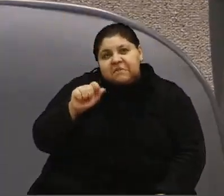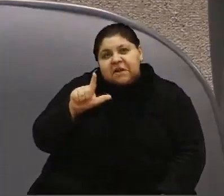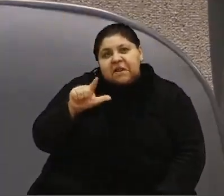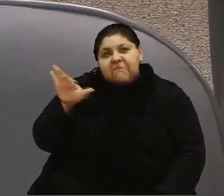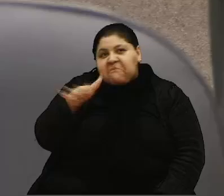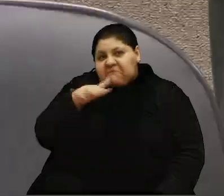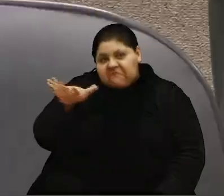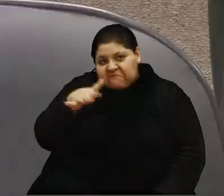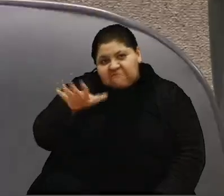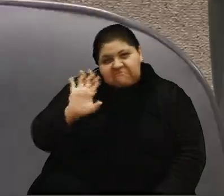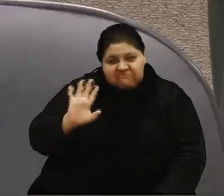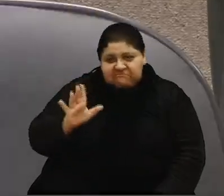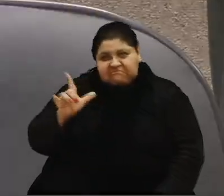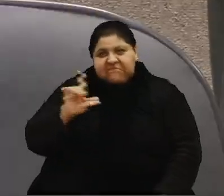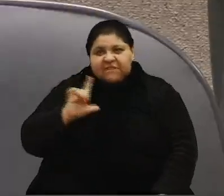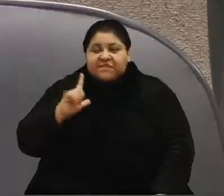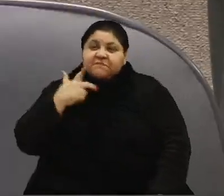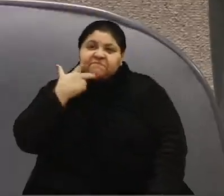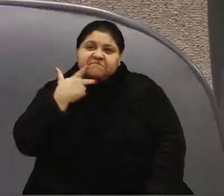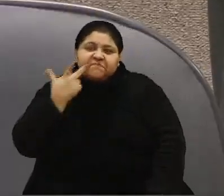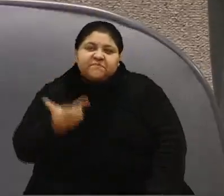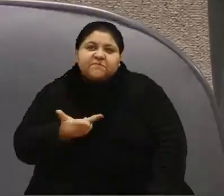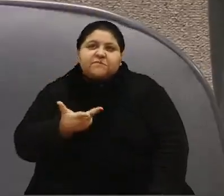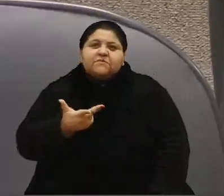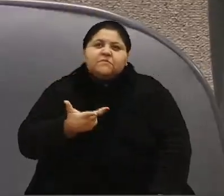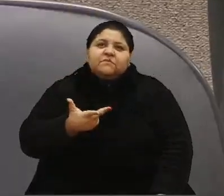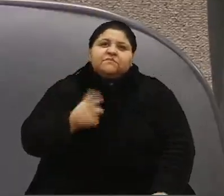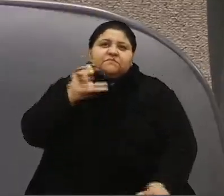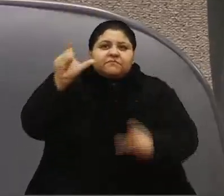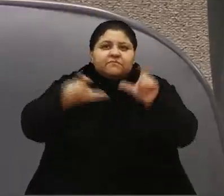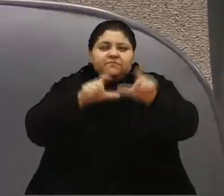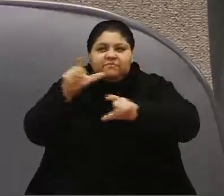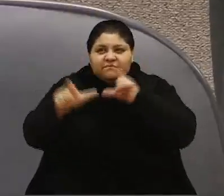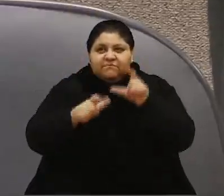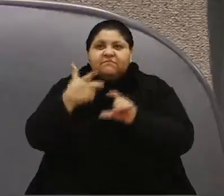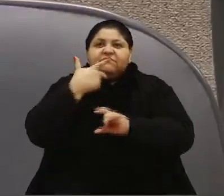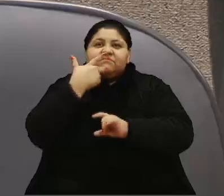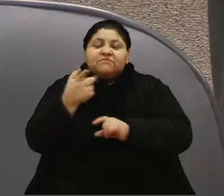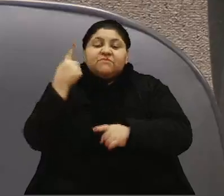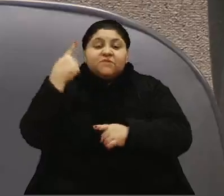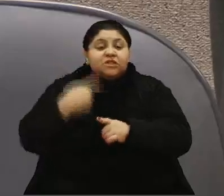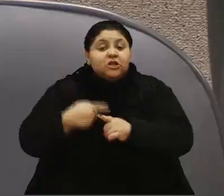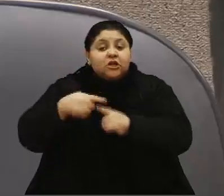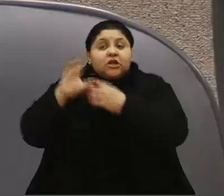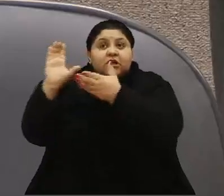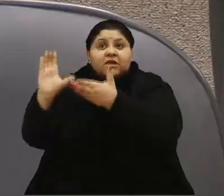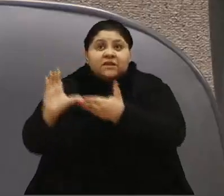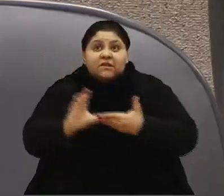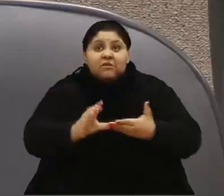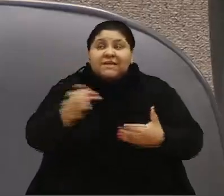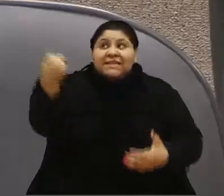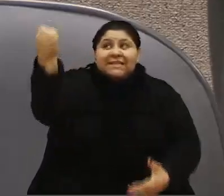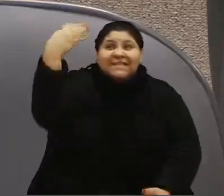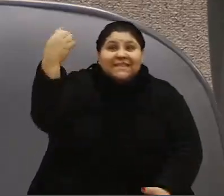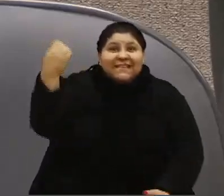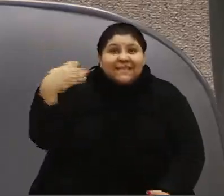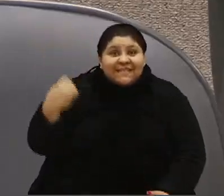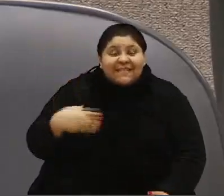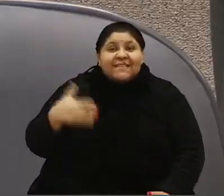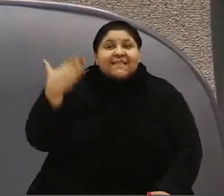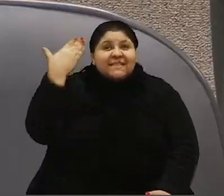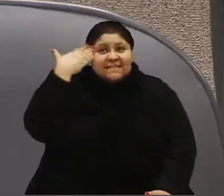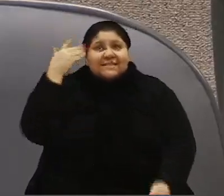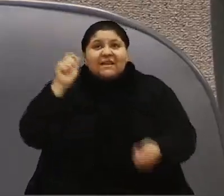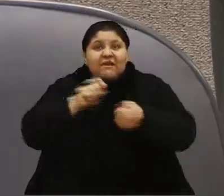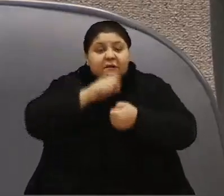isso que a gente tinha para falar. E as pessoas aqui, elas colocam, por que não investir na sinalização? Onde a gente sabe que precisa de